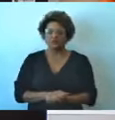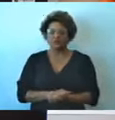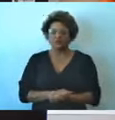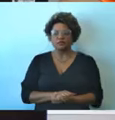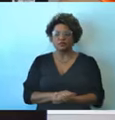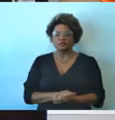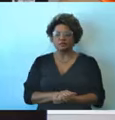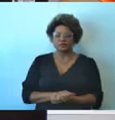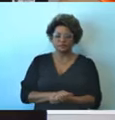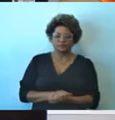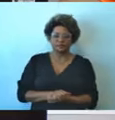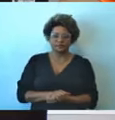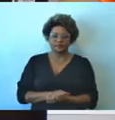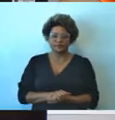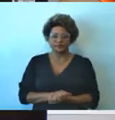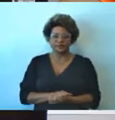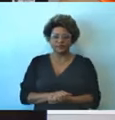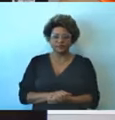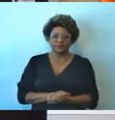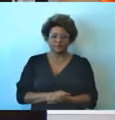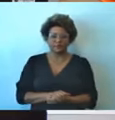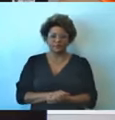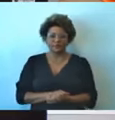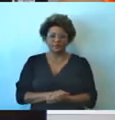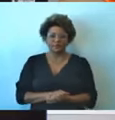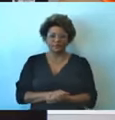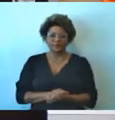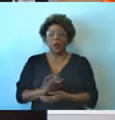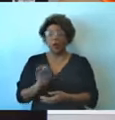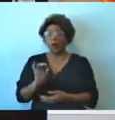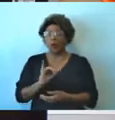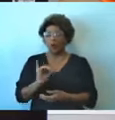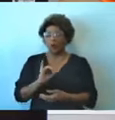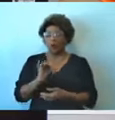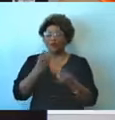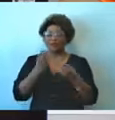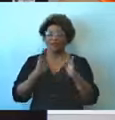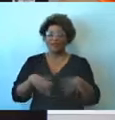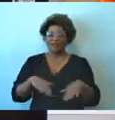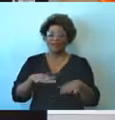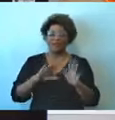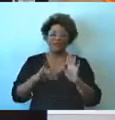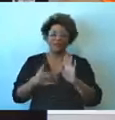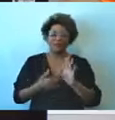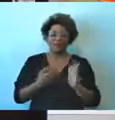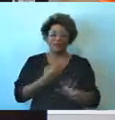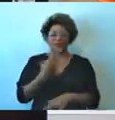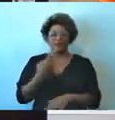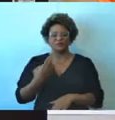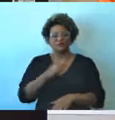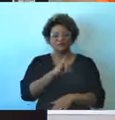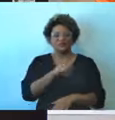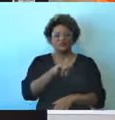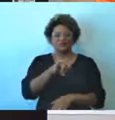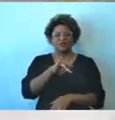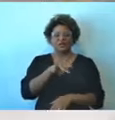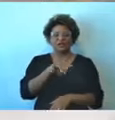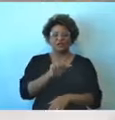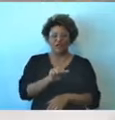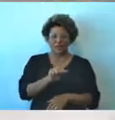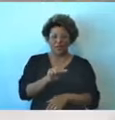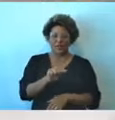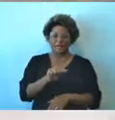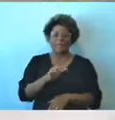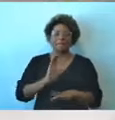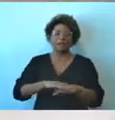Oi. Agora foi. Ei. Bom, boa tarde a todos. Eu sou a Jéssica Magalhães, né? Eu componho hoje o